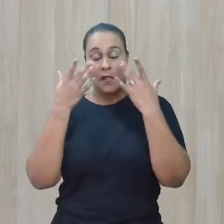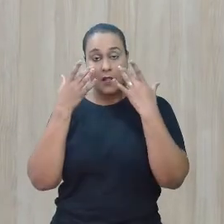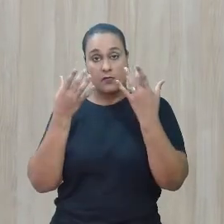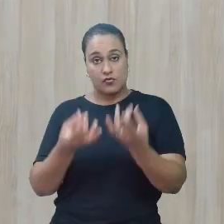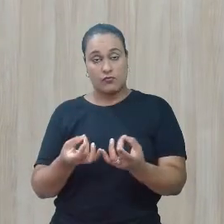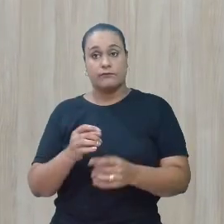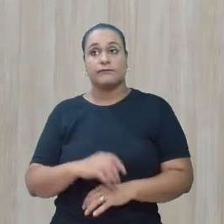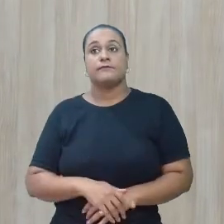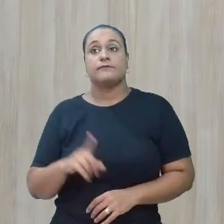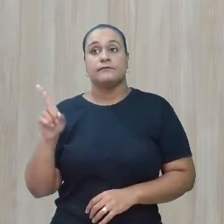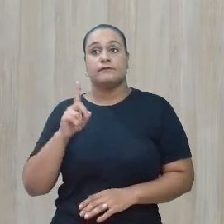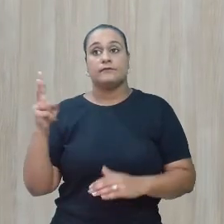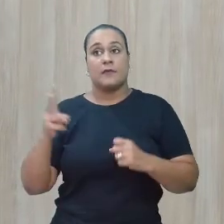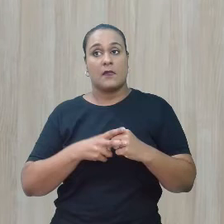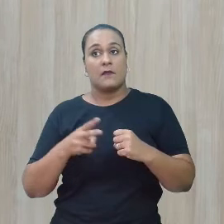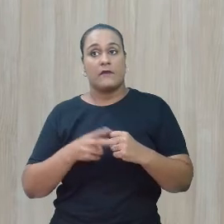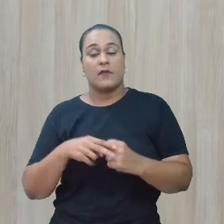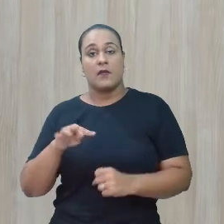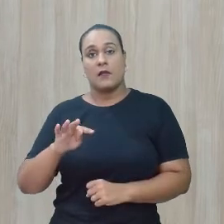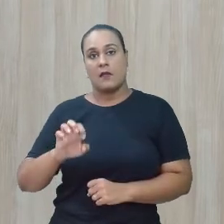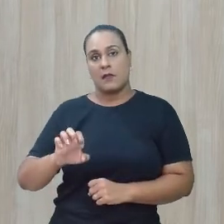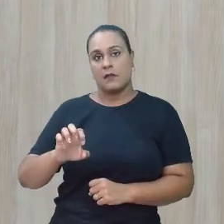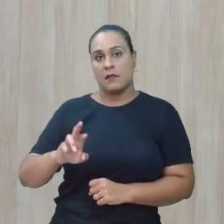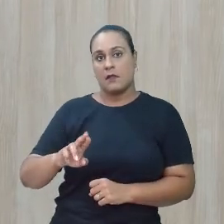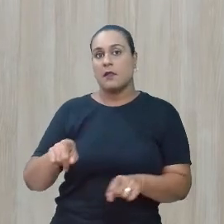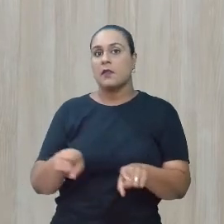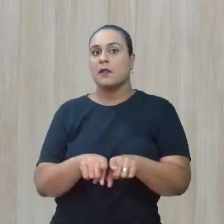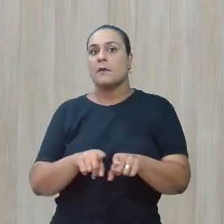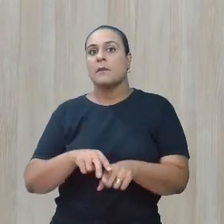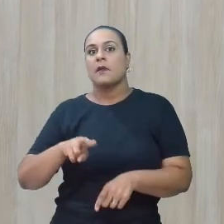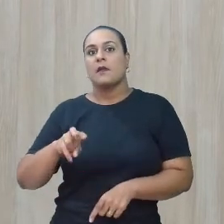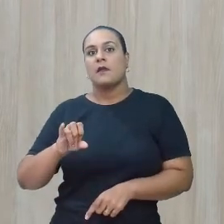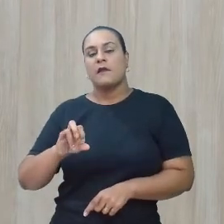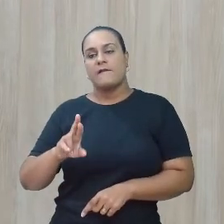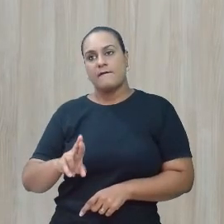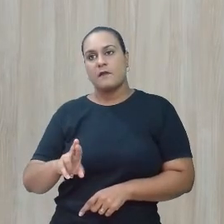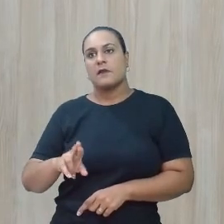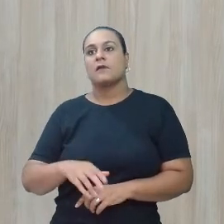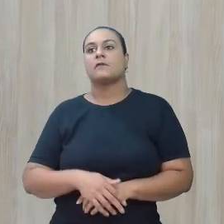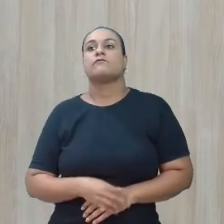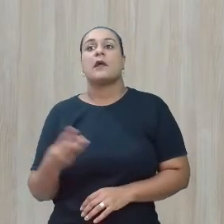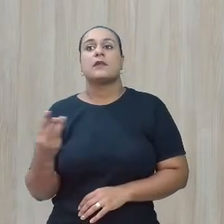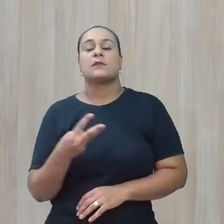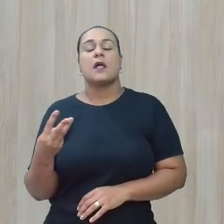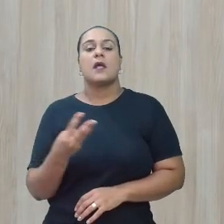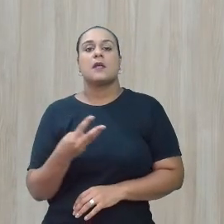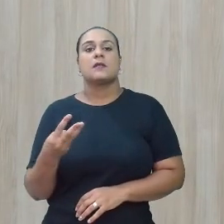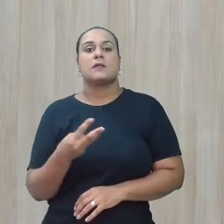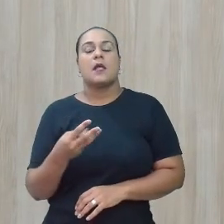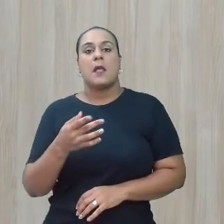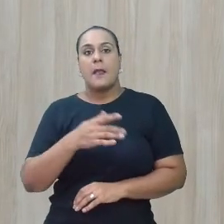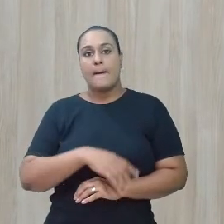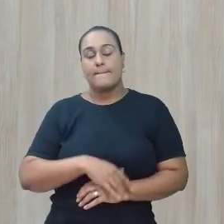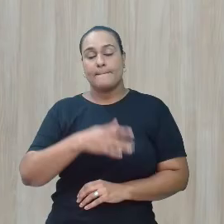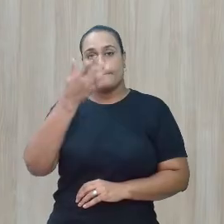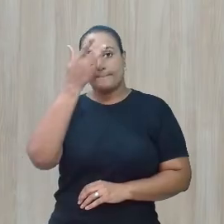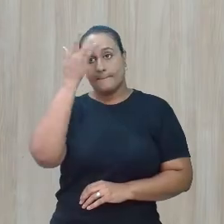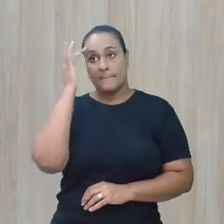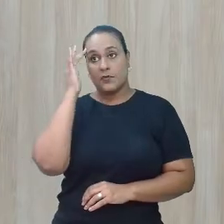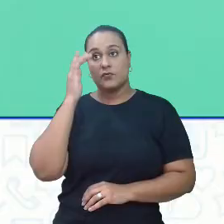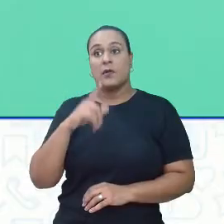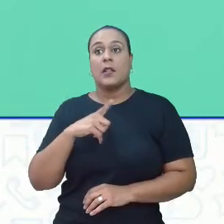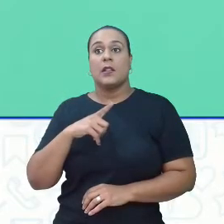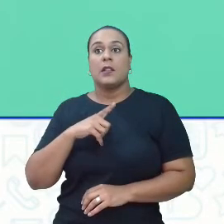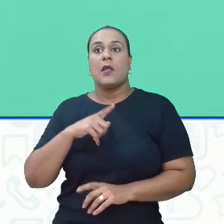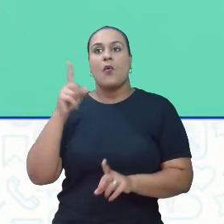As flexões do verbo ter e vir, na terceira pessoa do plural, do presente e do indicativo, mantém o